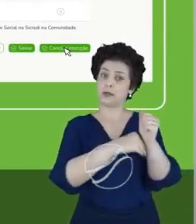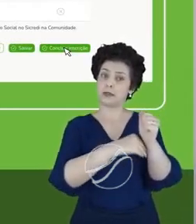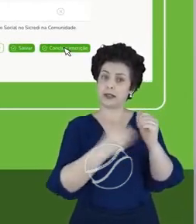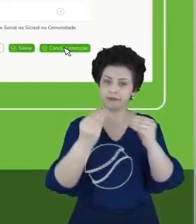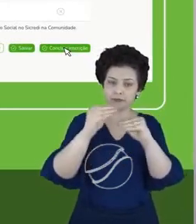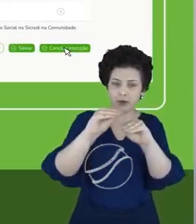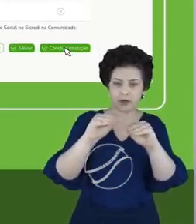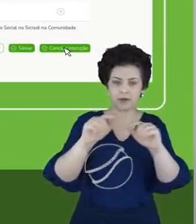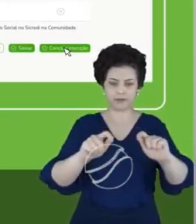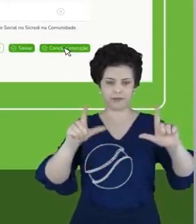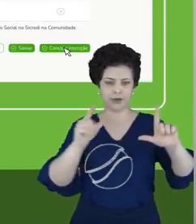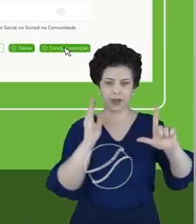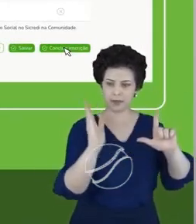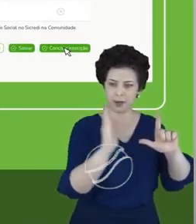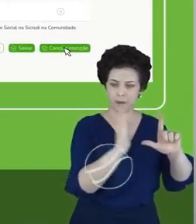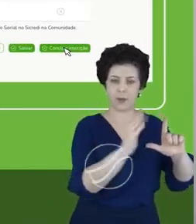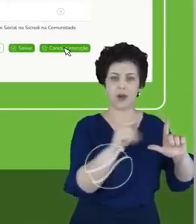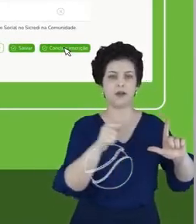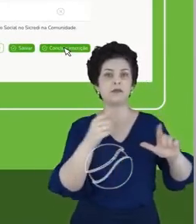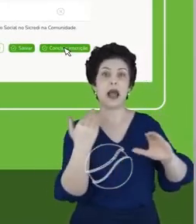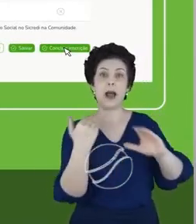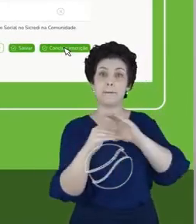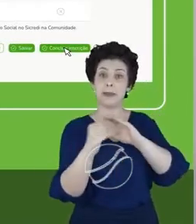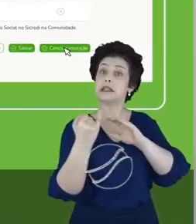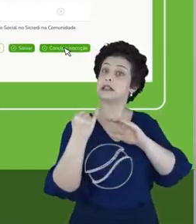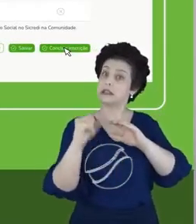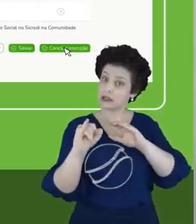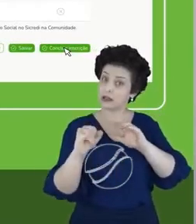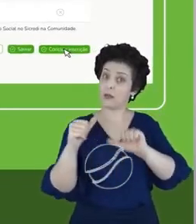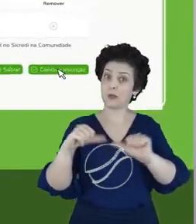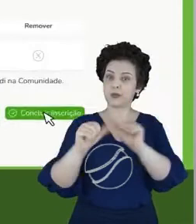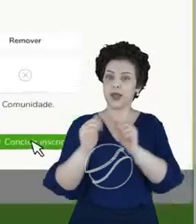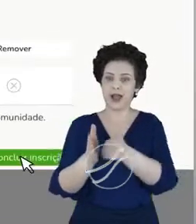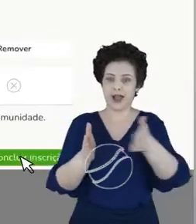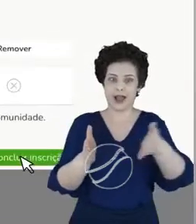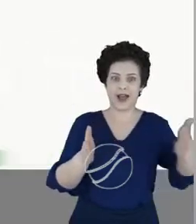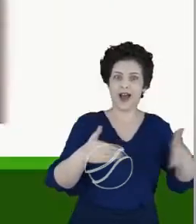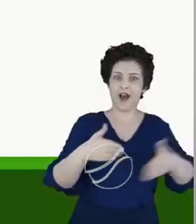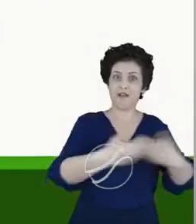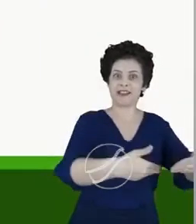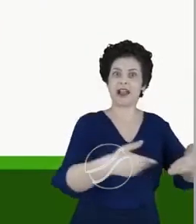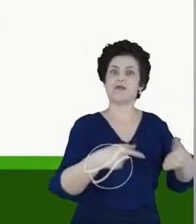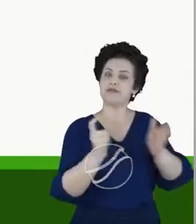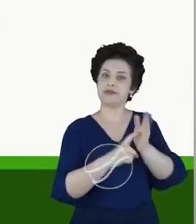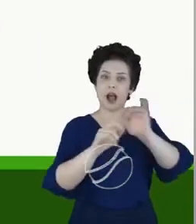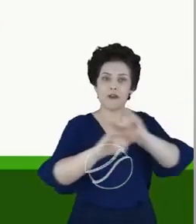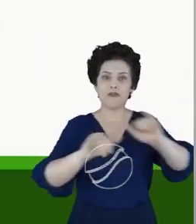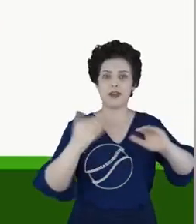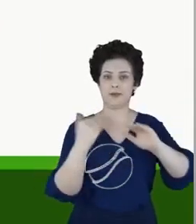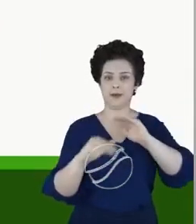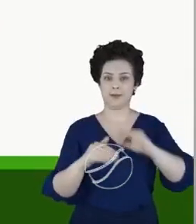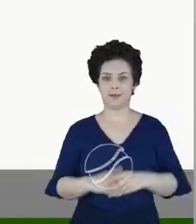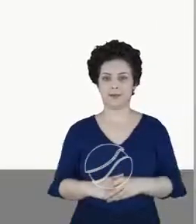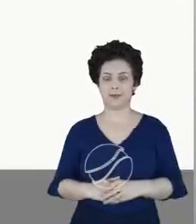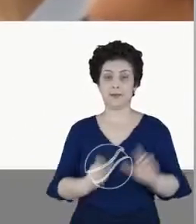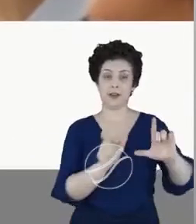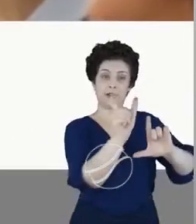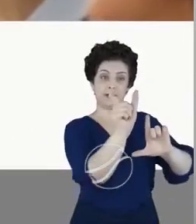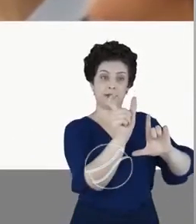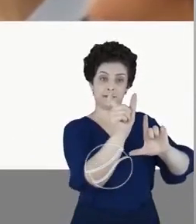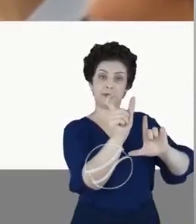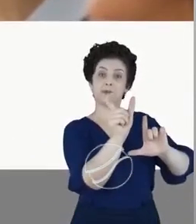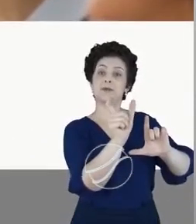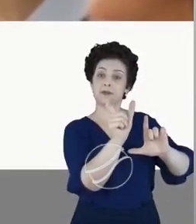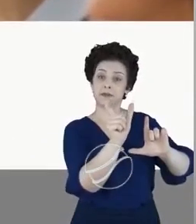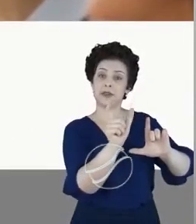diferenciais a gente tem a Lia a descrição do resultado do nosso Associados a participação efetiva dos nossos Associados dentro é nós temos ali um